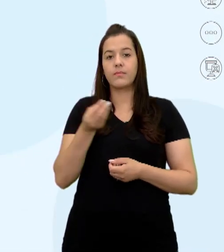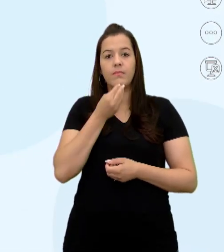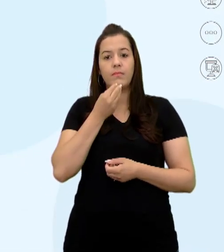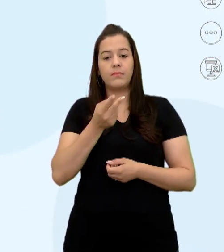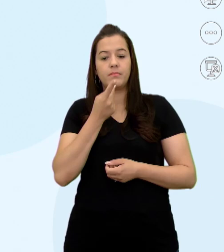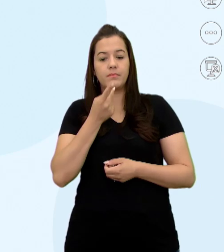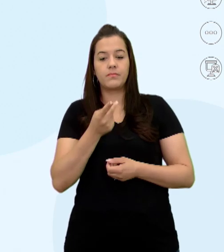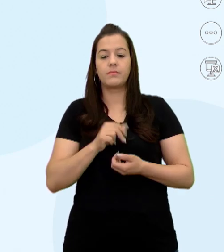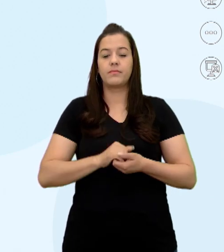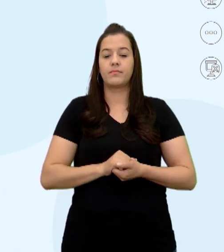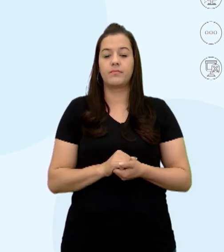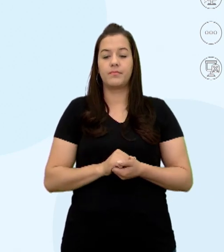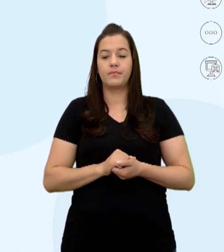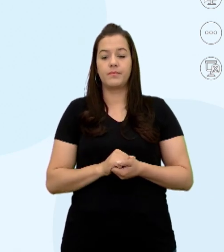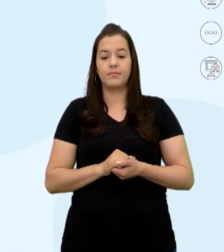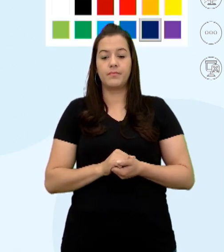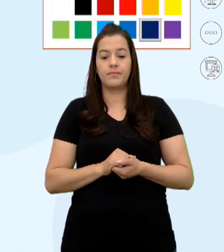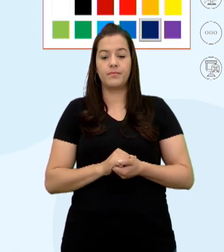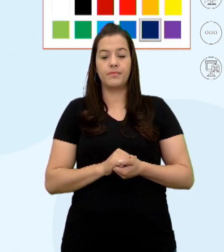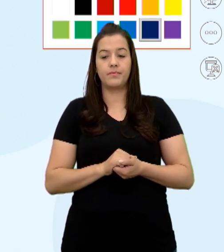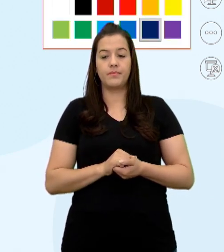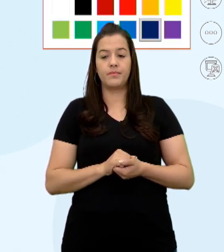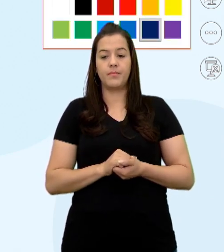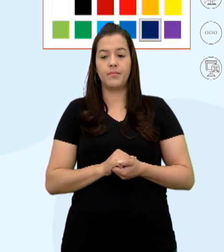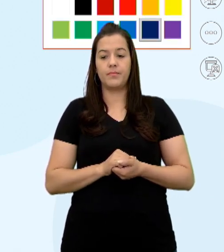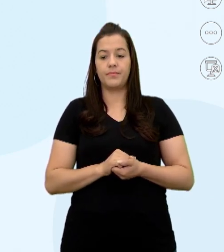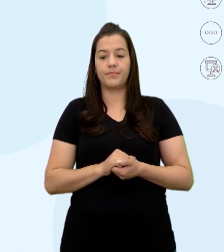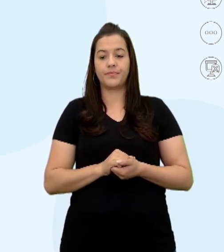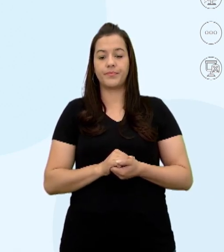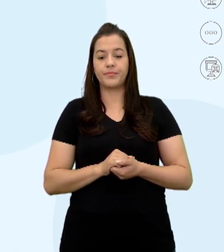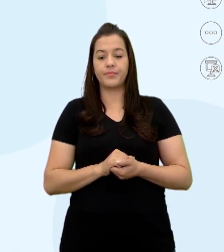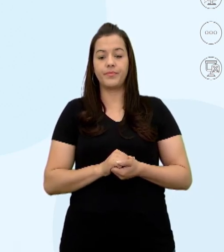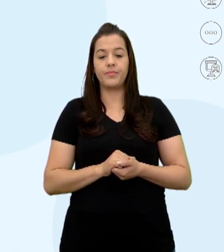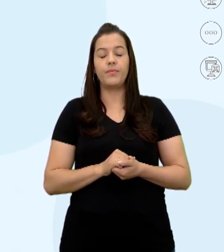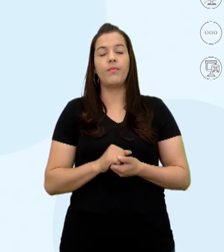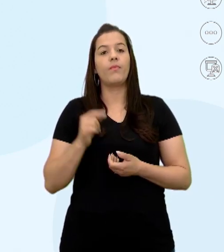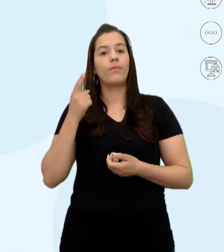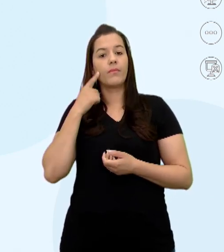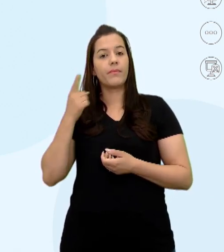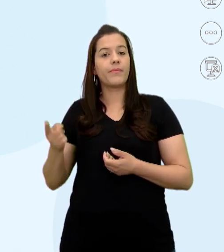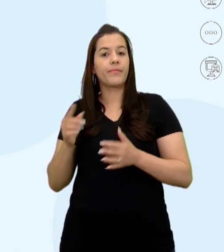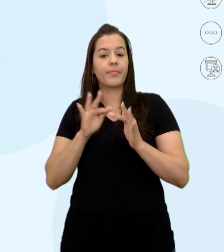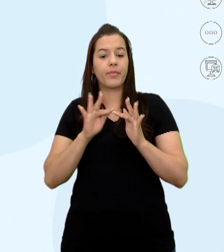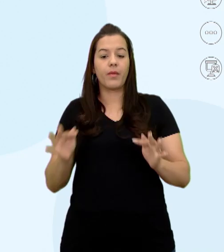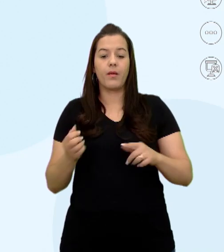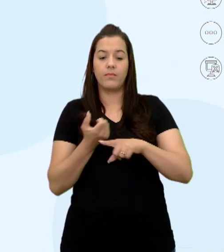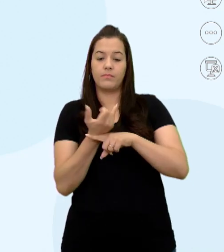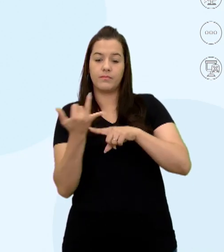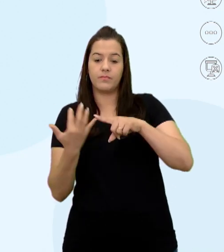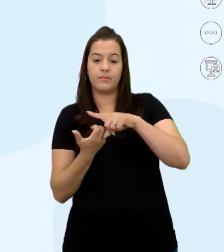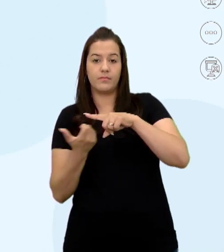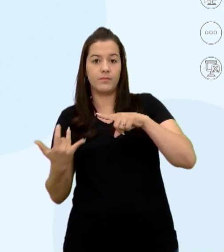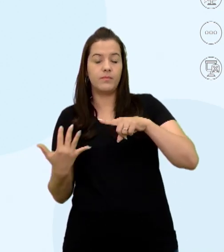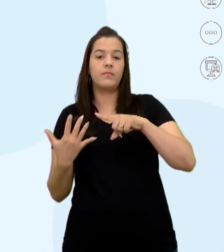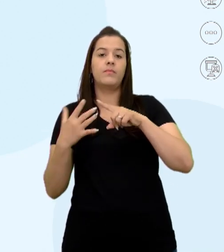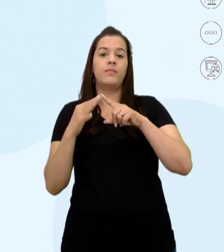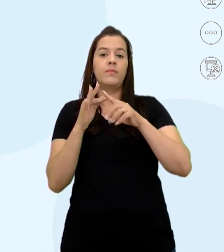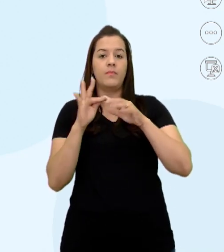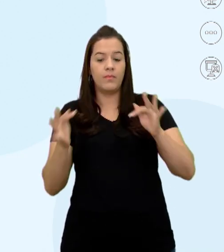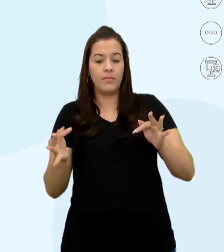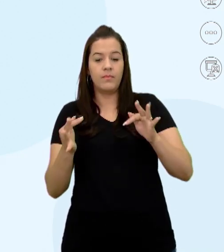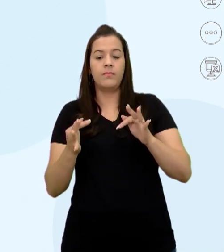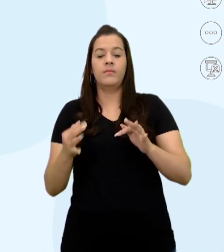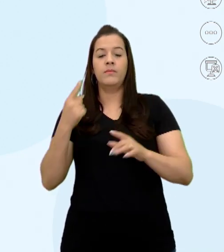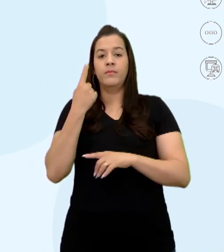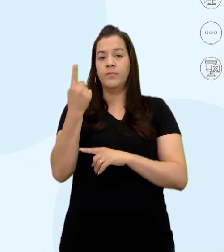deixa eu só apagar aqui todas essas canetas aqui, para o pessoal ver o que aconteceu, né? Sim. Porque eu simplifiquei a fração, ó lá, ficou 1/3,